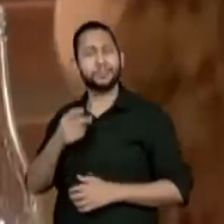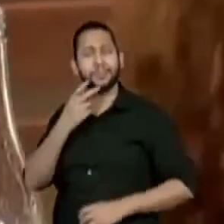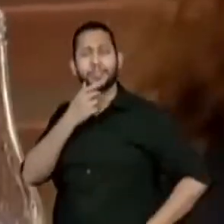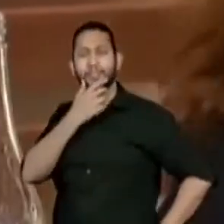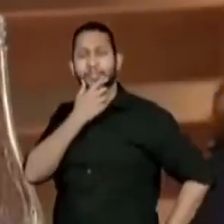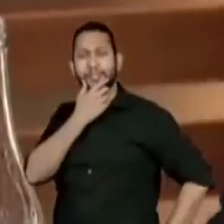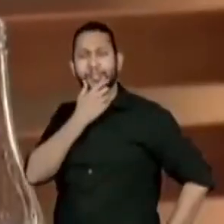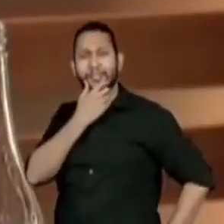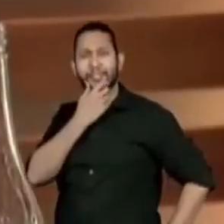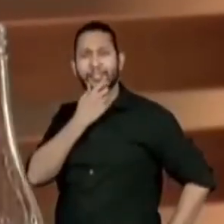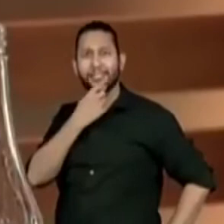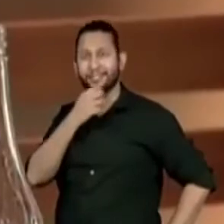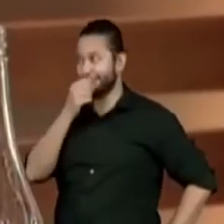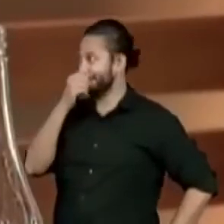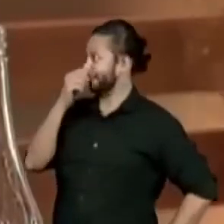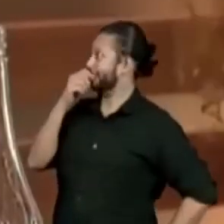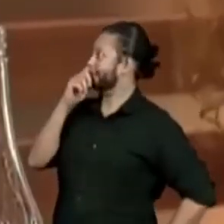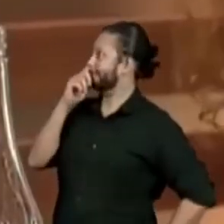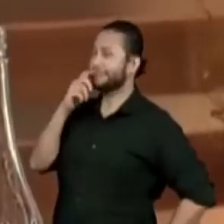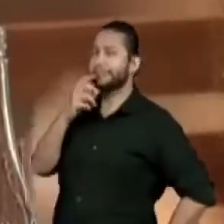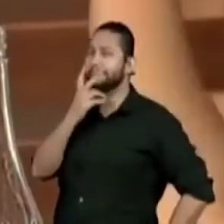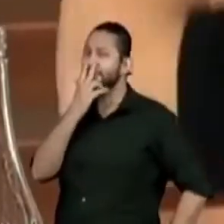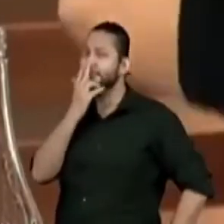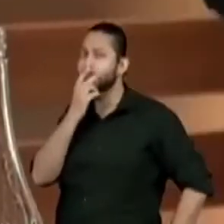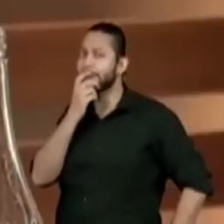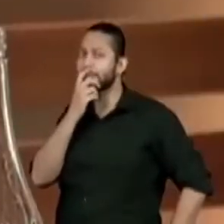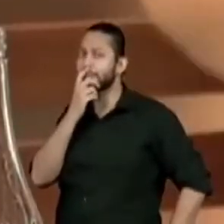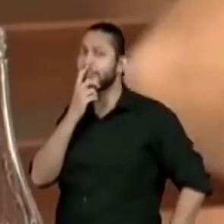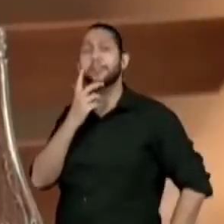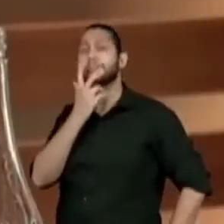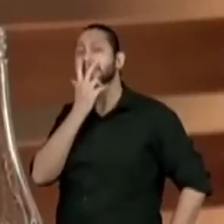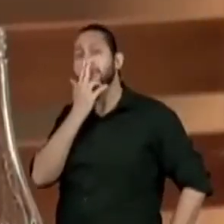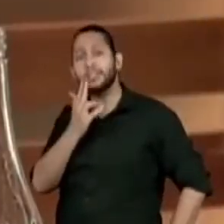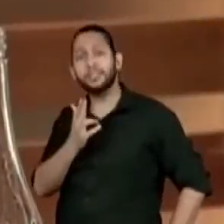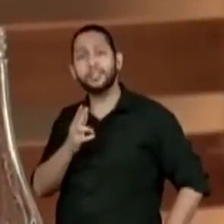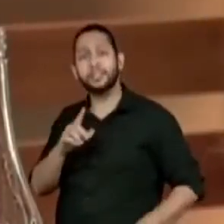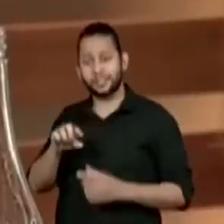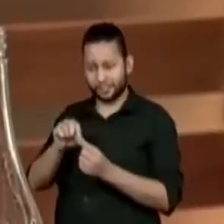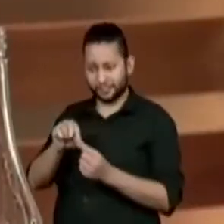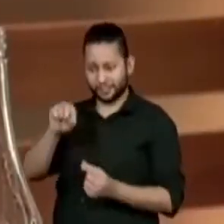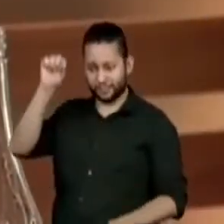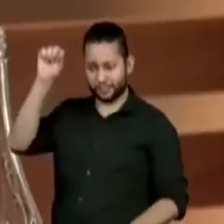vocês... Peraí. No caso, a professora Fran...